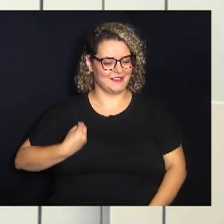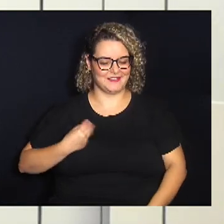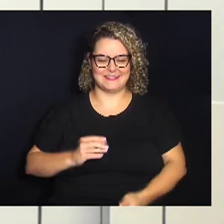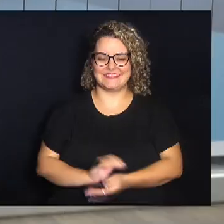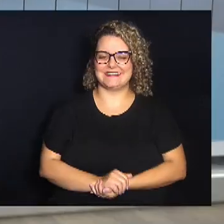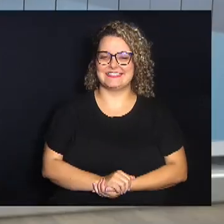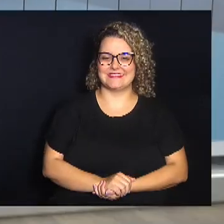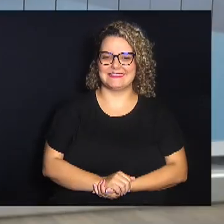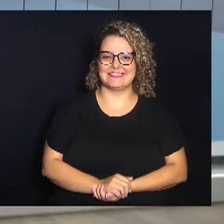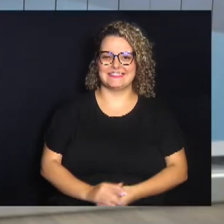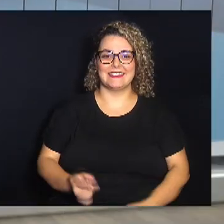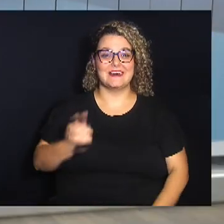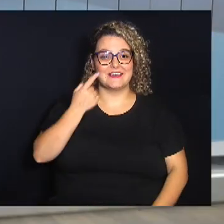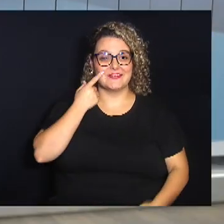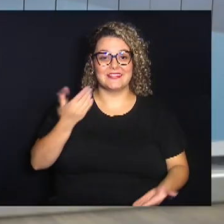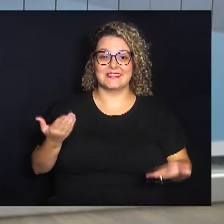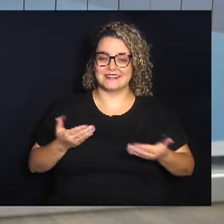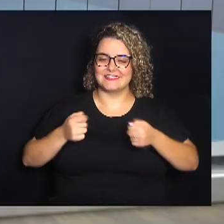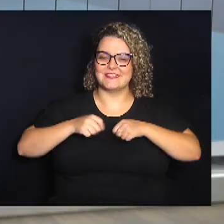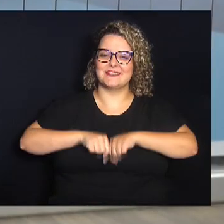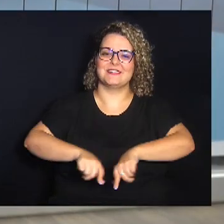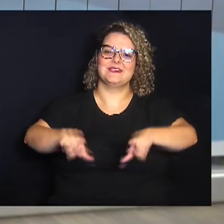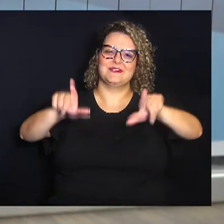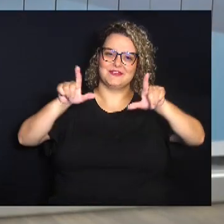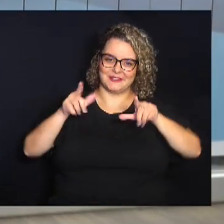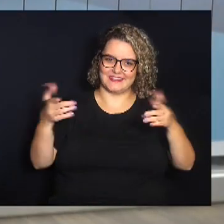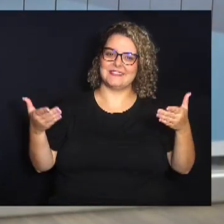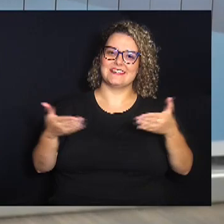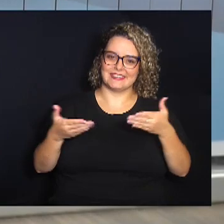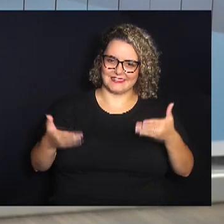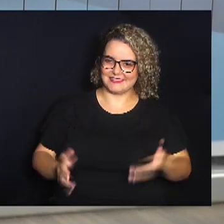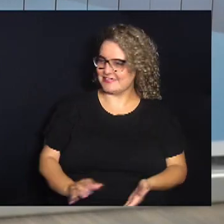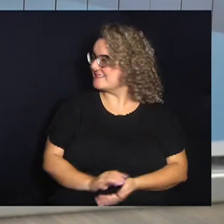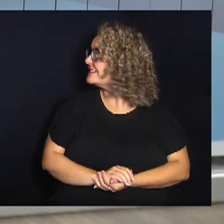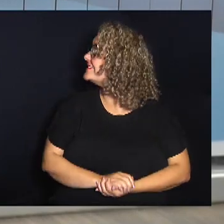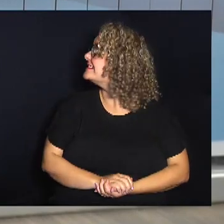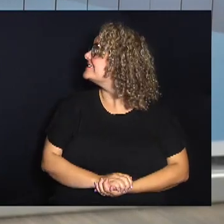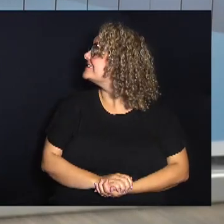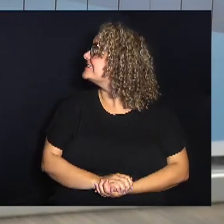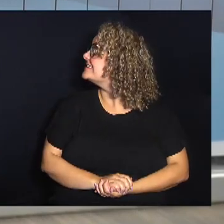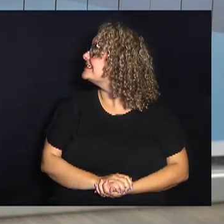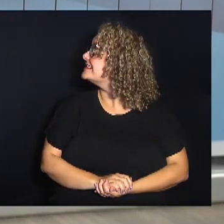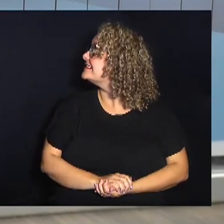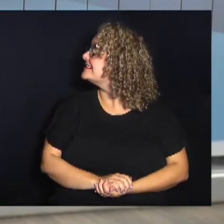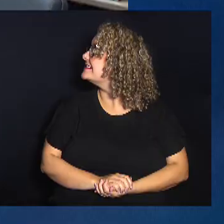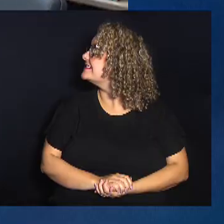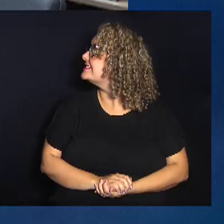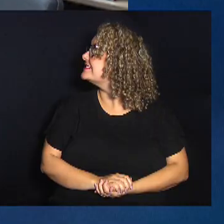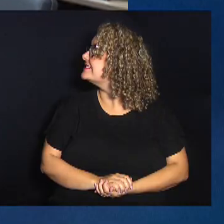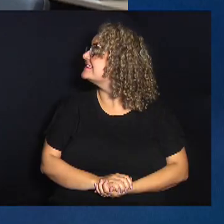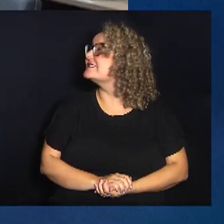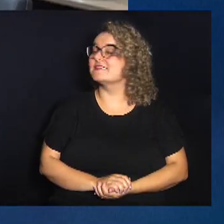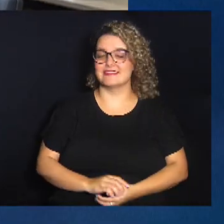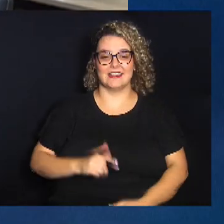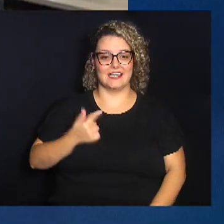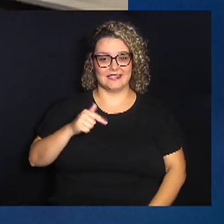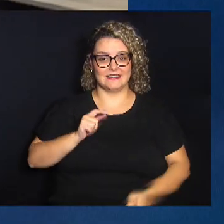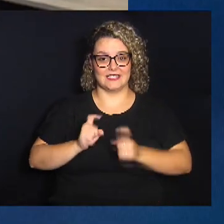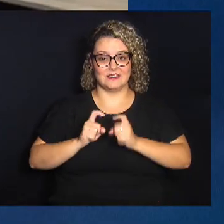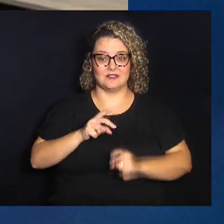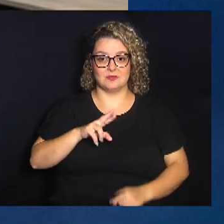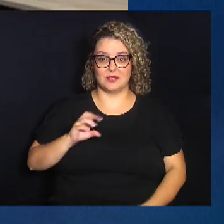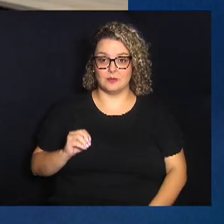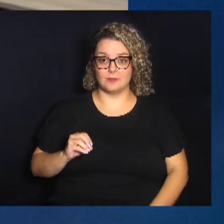vivo. Confira a partir de agora os destaques de hoje. Na sétima reunião ordinária,